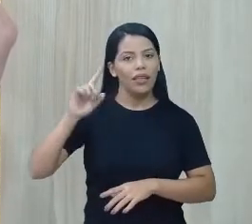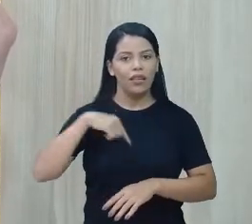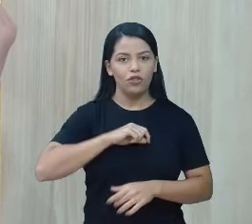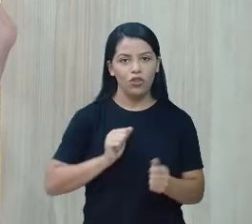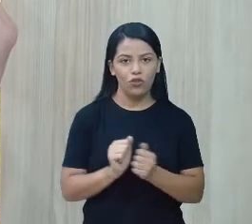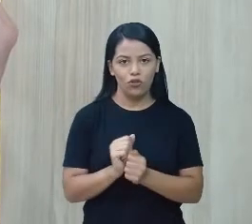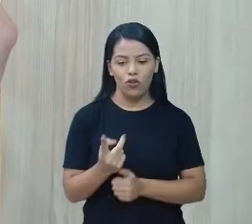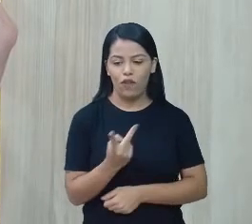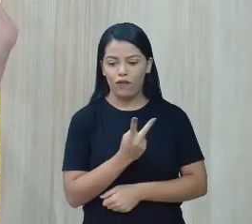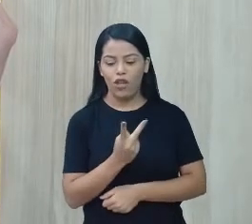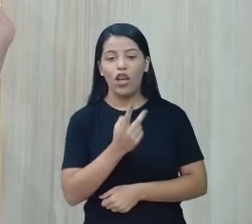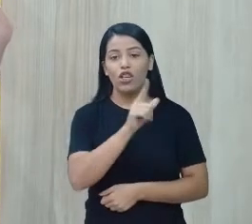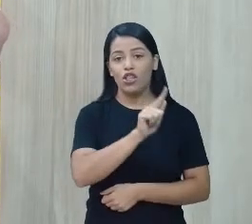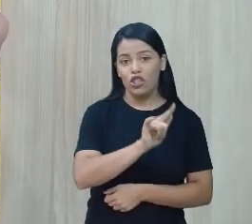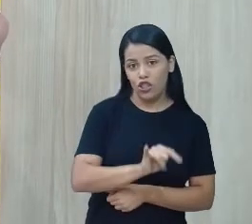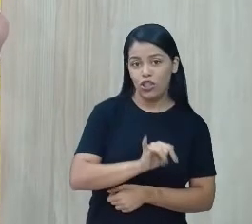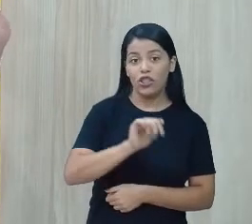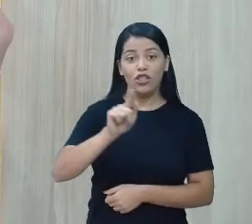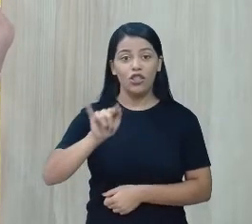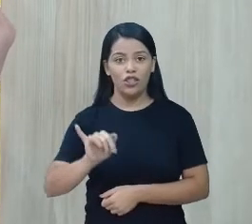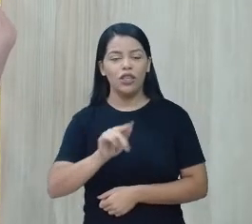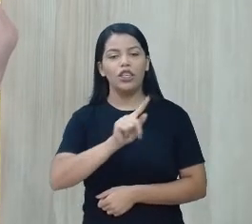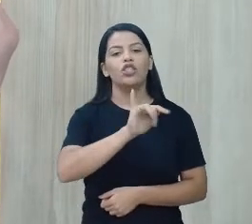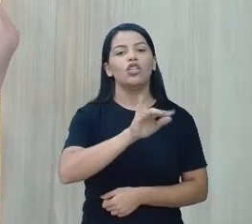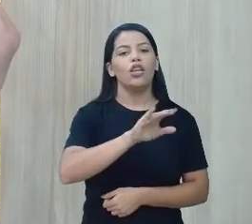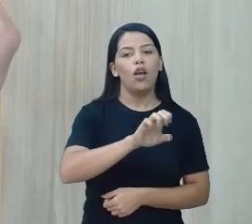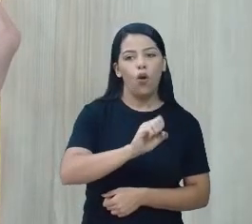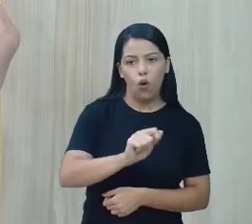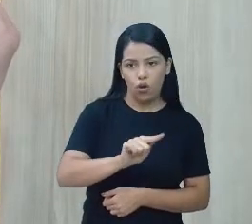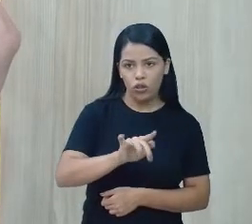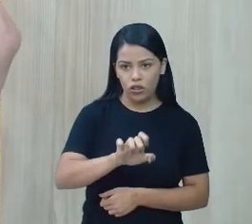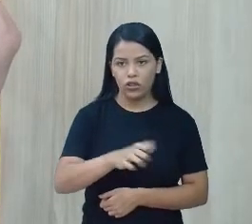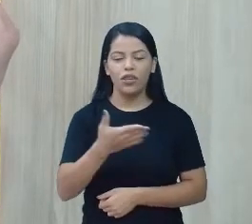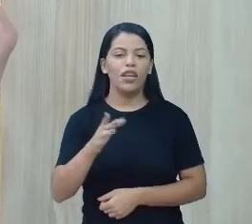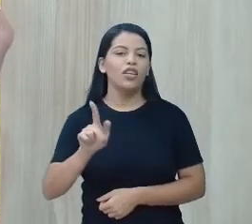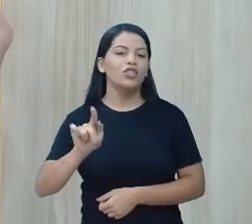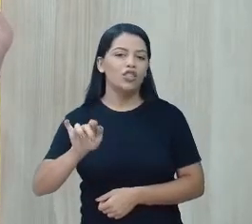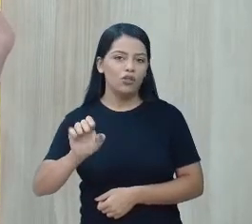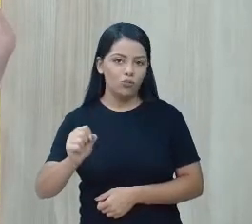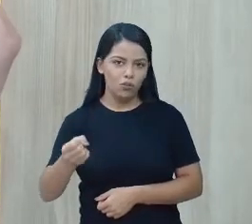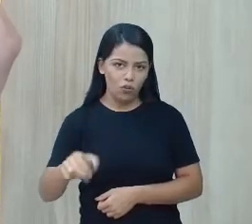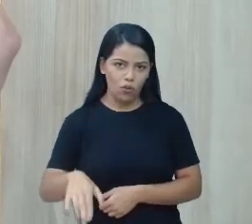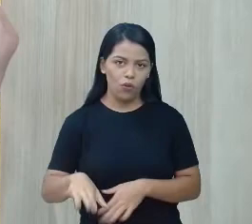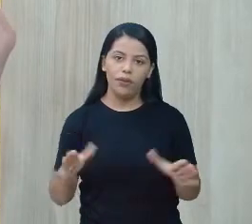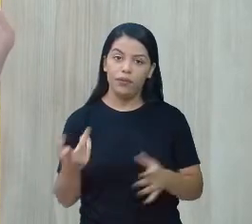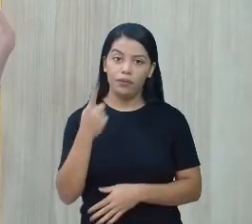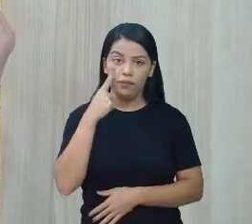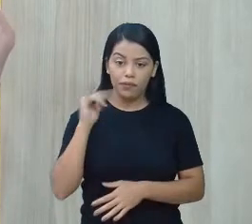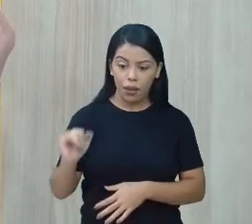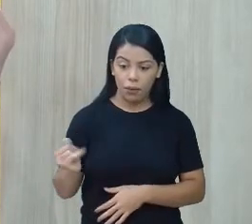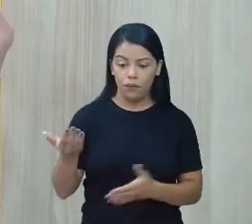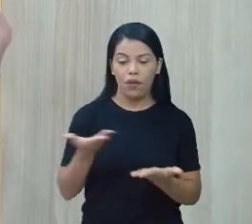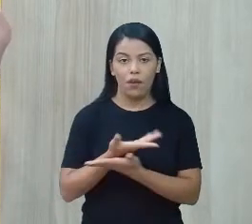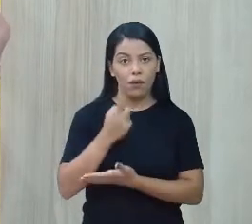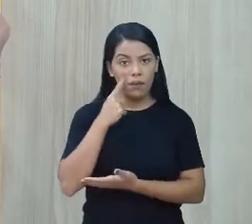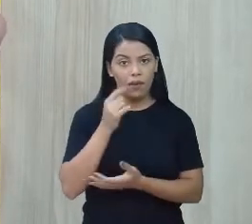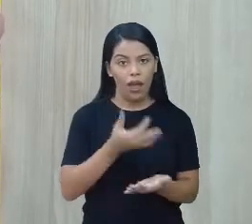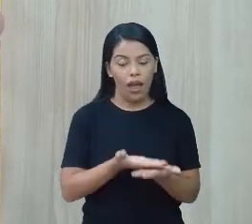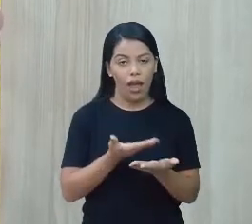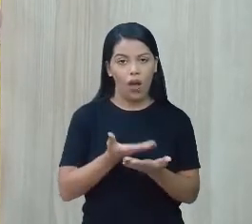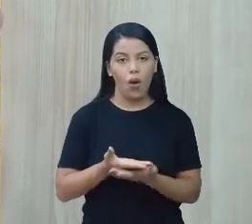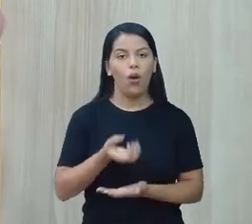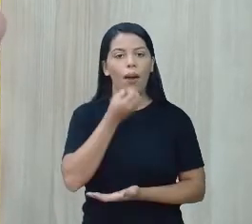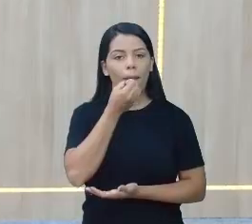dinâmica. Eita! Giorgio e Gilson. Aproveita que a aula hoje tá massa demais, viu? Dê uma olhadinha já. Pense.